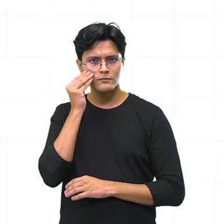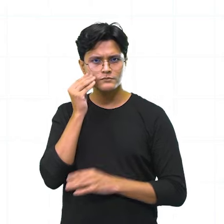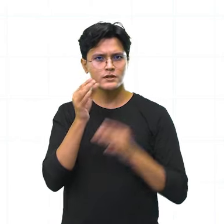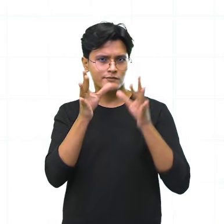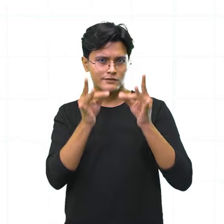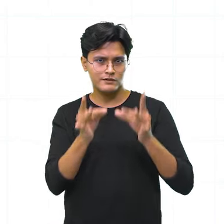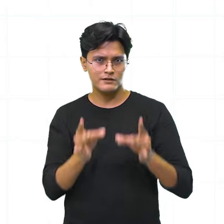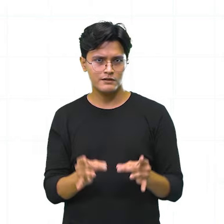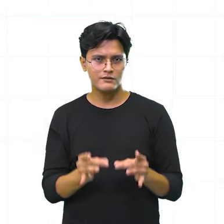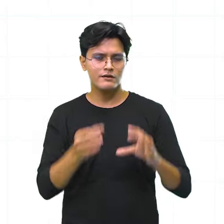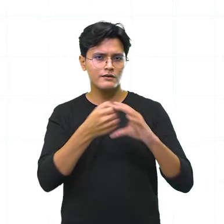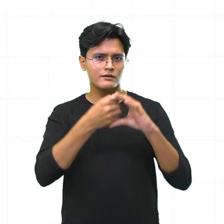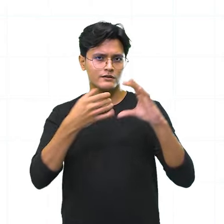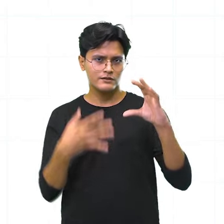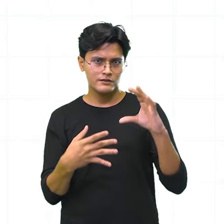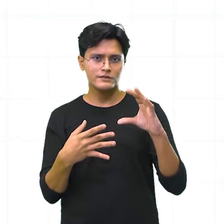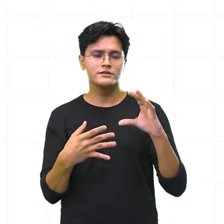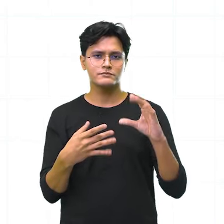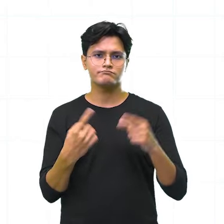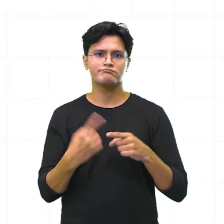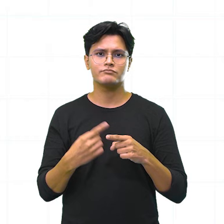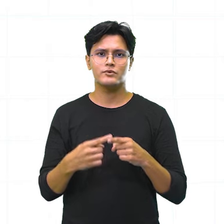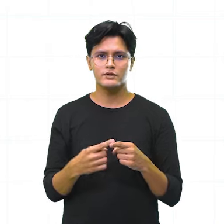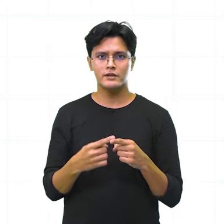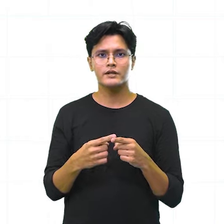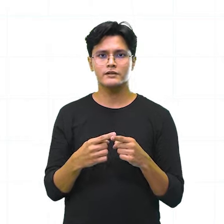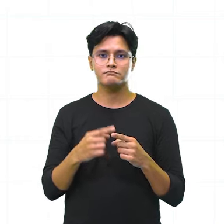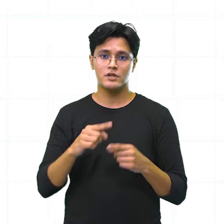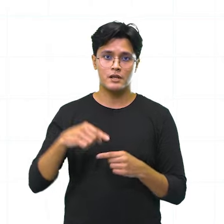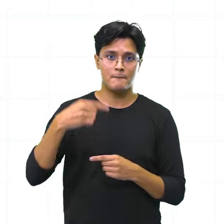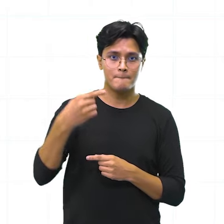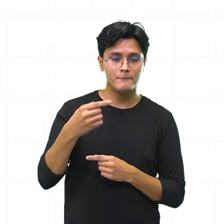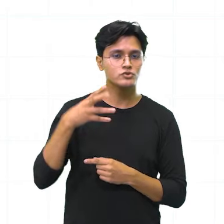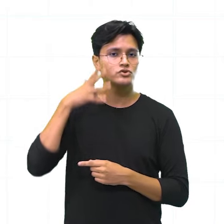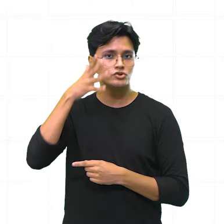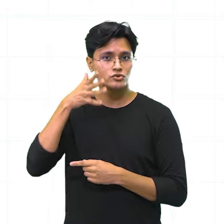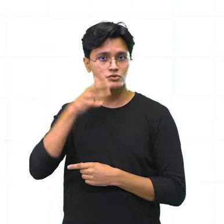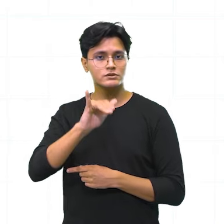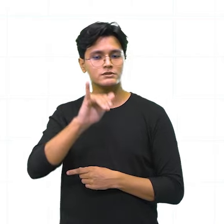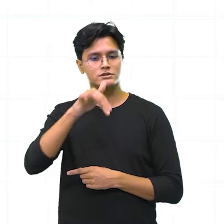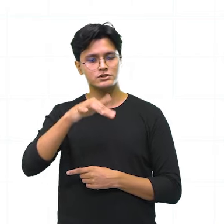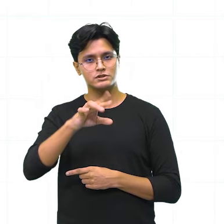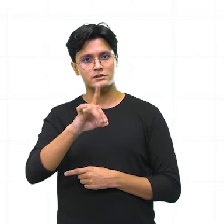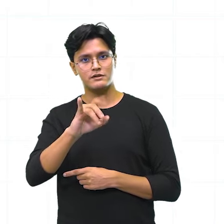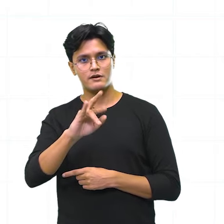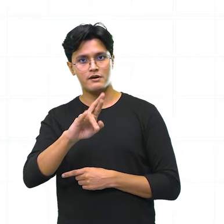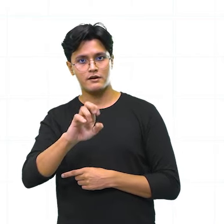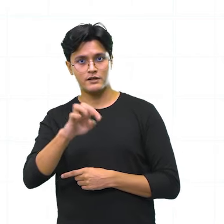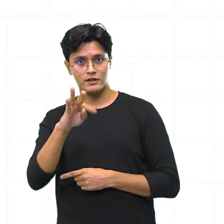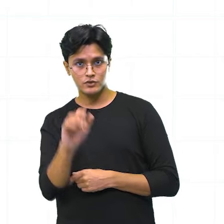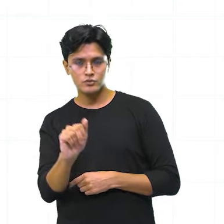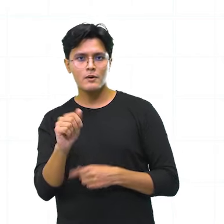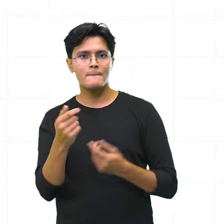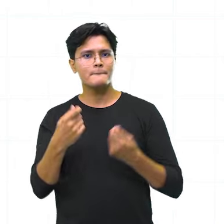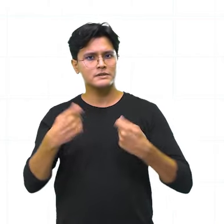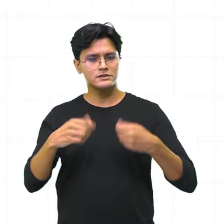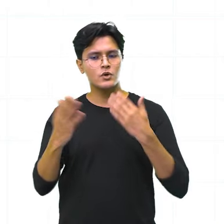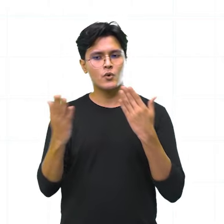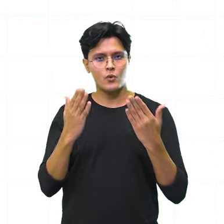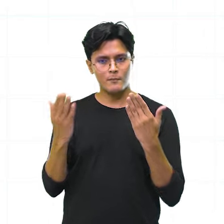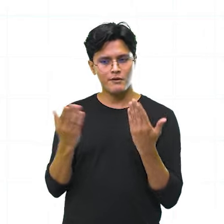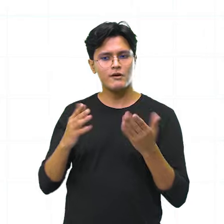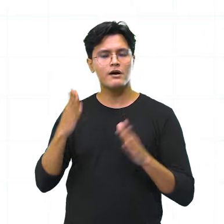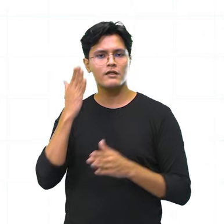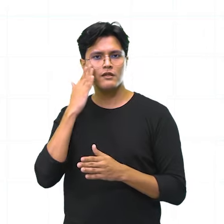essas características, porque quando nós formos ver o discurso indireto, nós temos que, né, saber diferenciá-los. Então, quando é